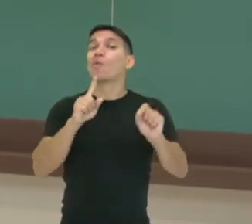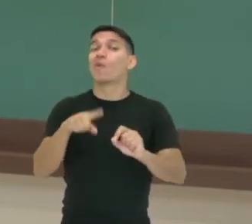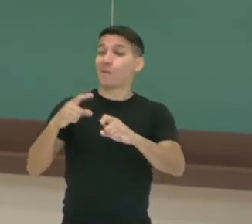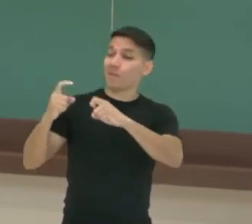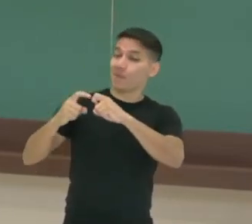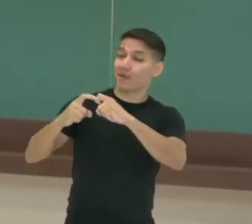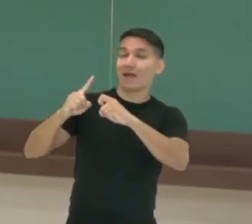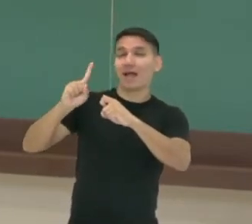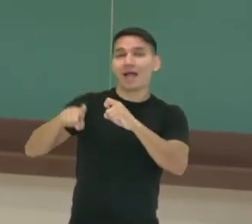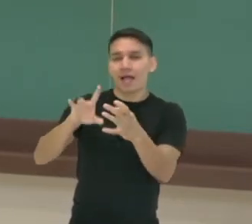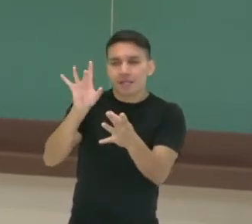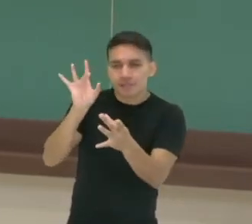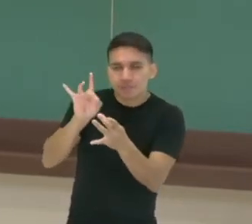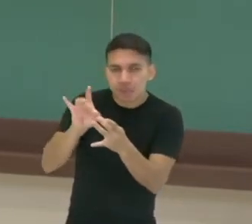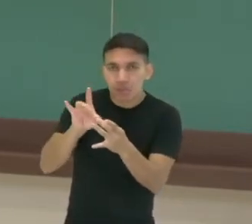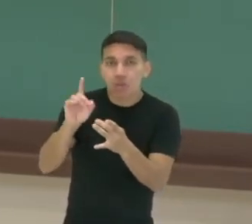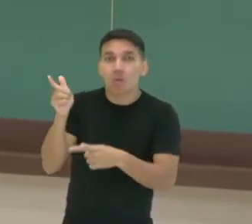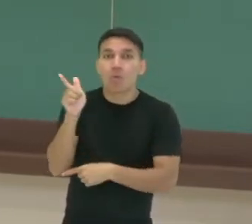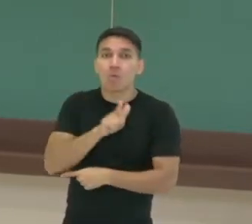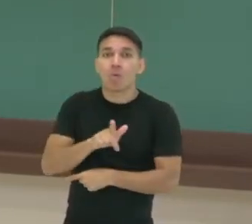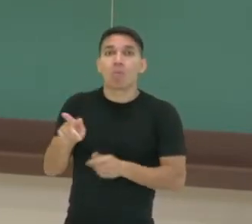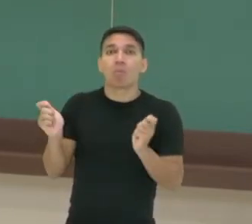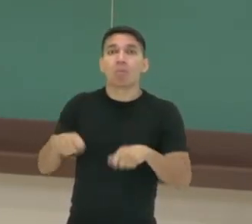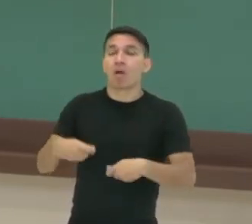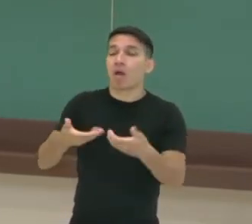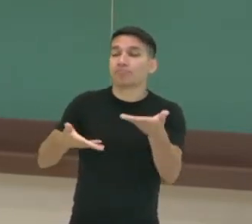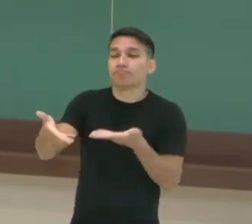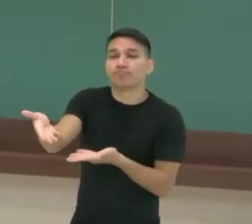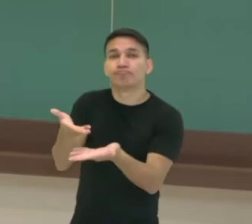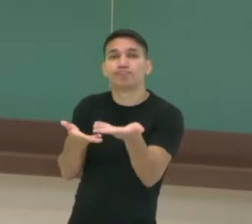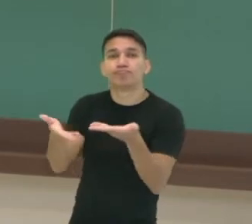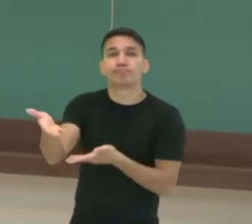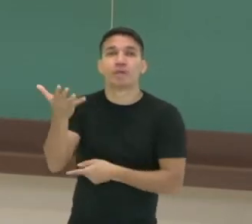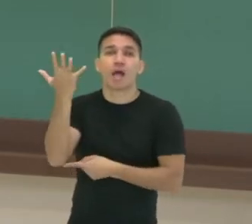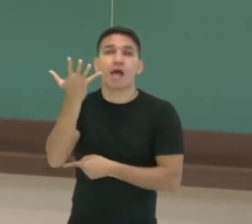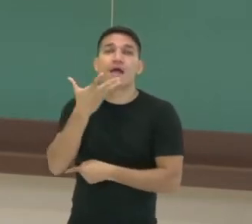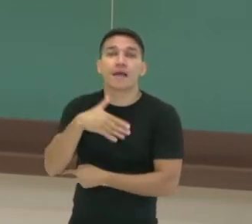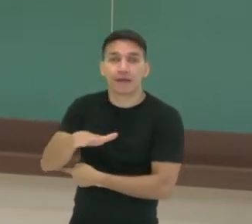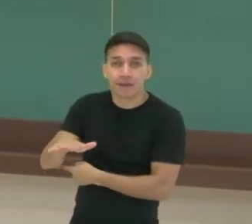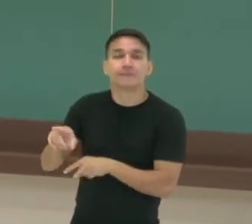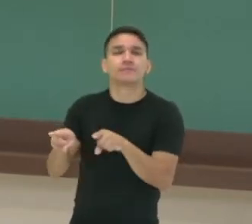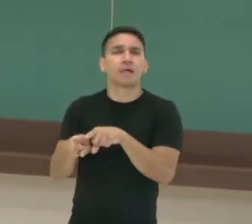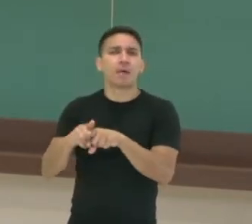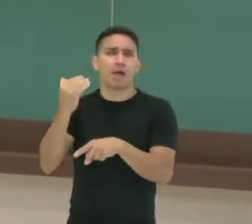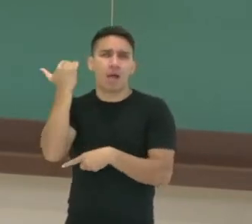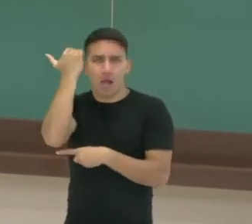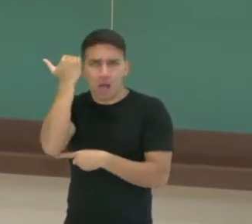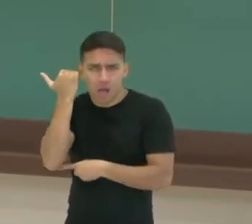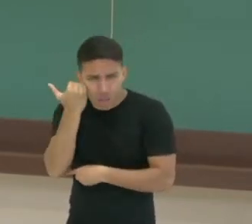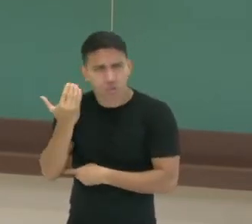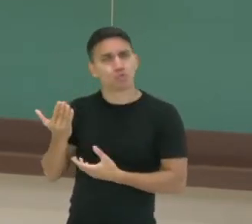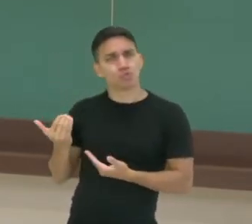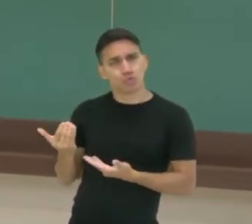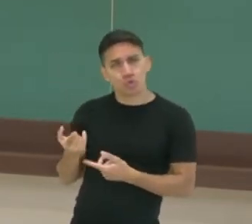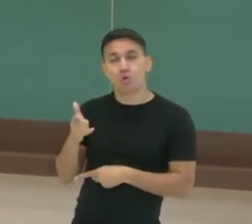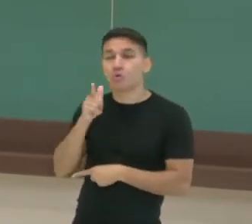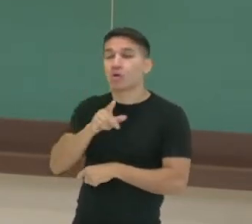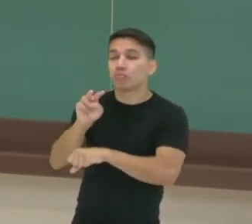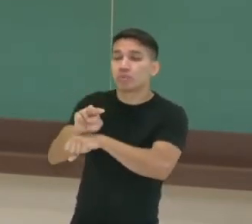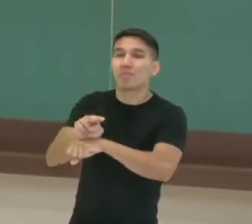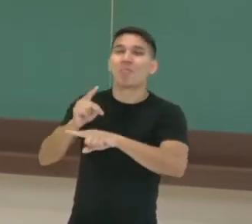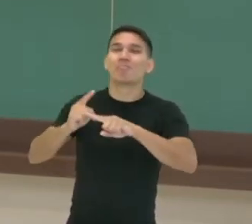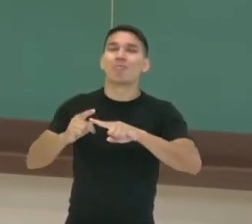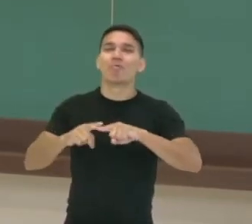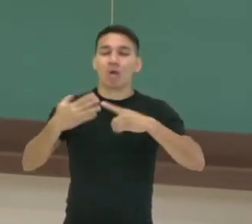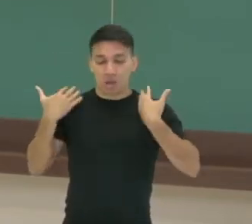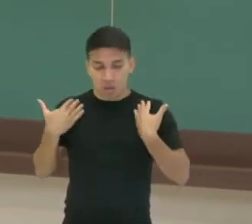é especializado em atender as crianças, os adolescentes. Porque as crianças, os adolescentes, são diferentes